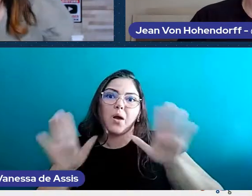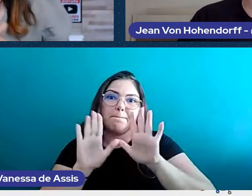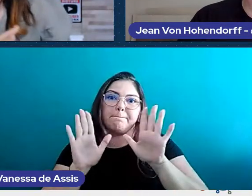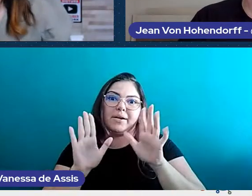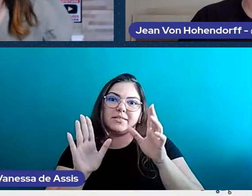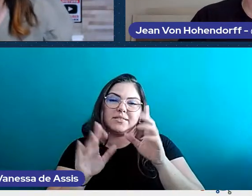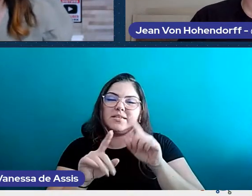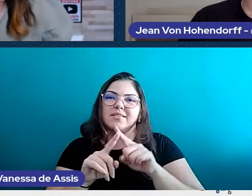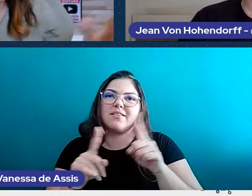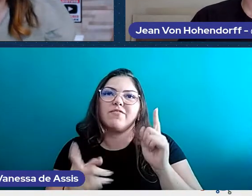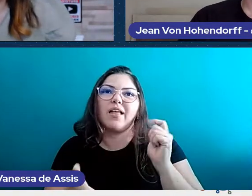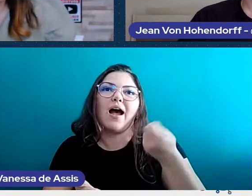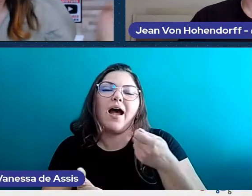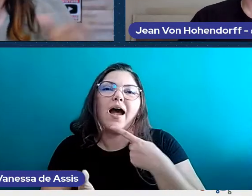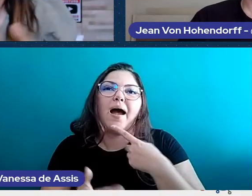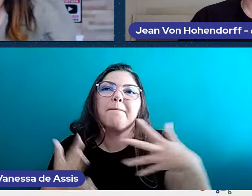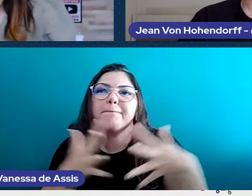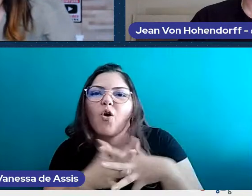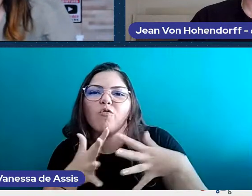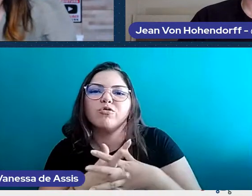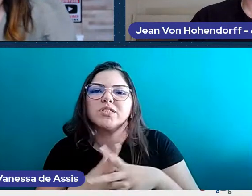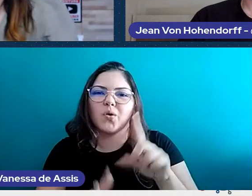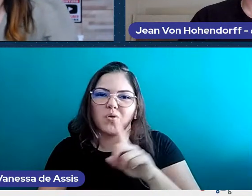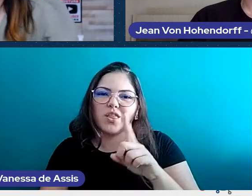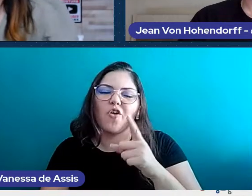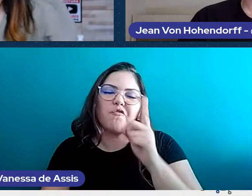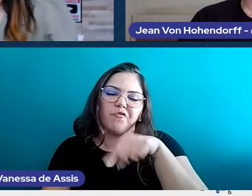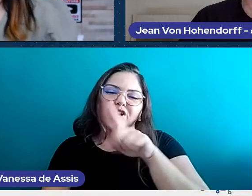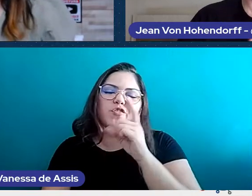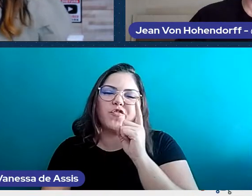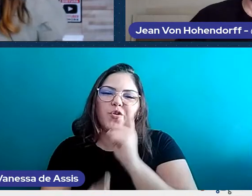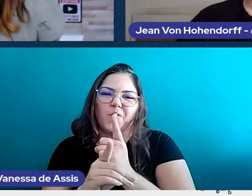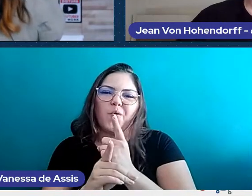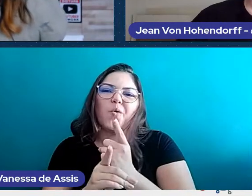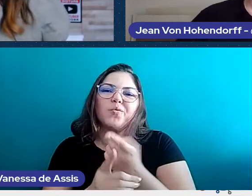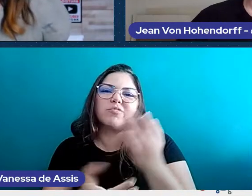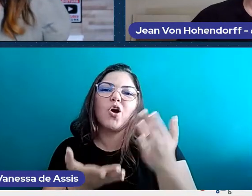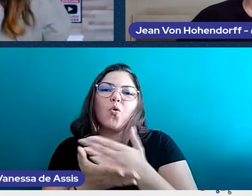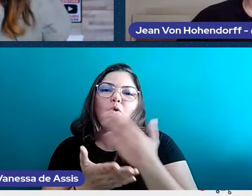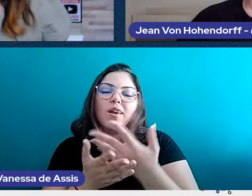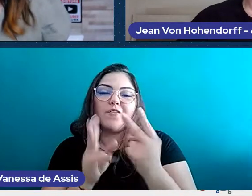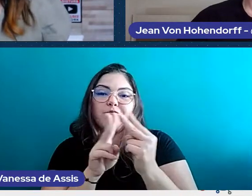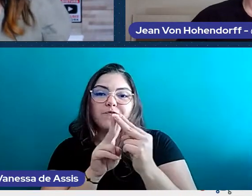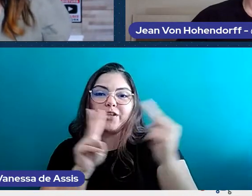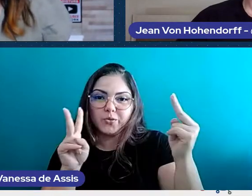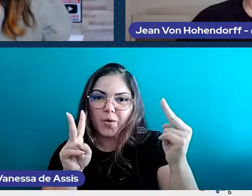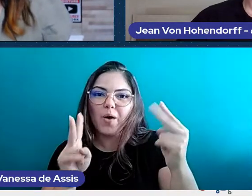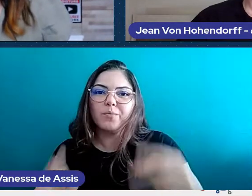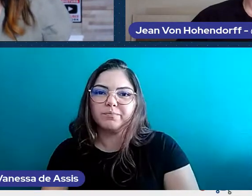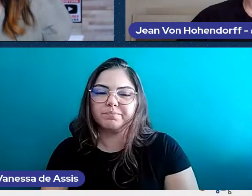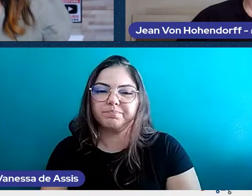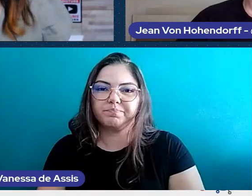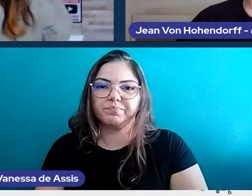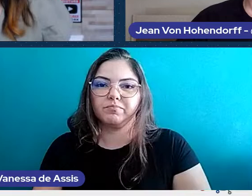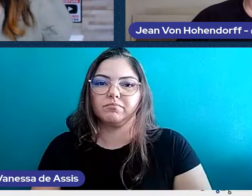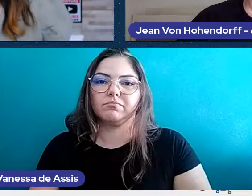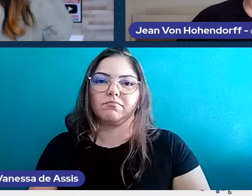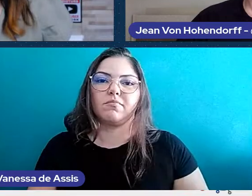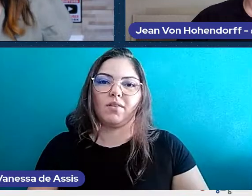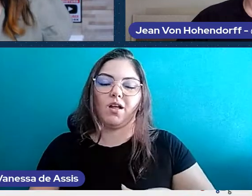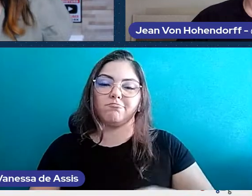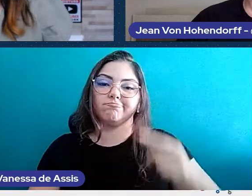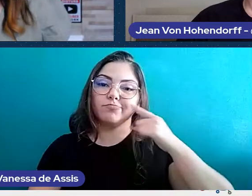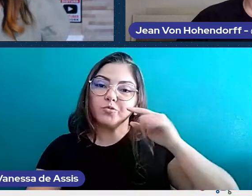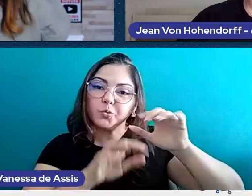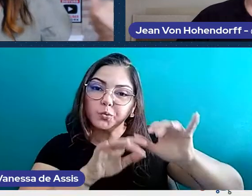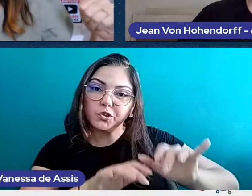Deus, nós temos esse livro e outros livros maravilhosos também. E aqui no chat, gente, muita gente parabenizando,